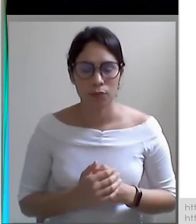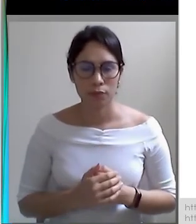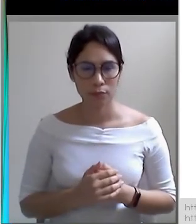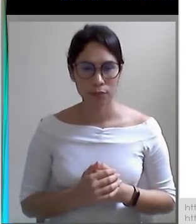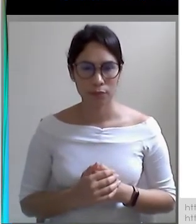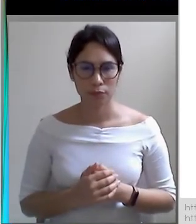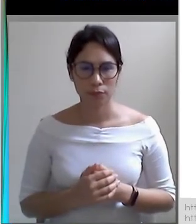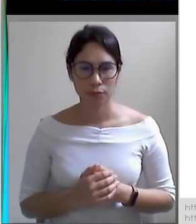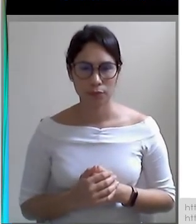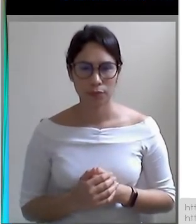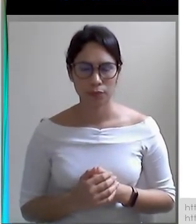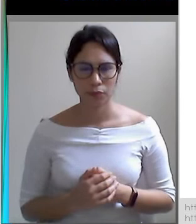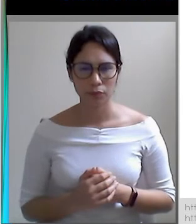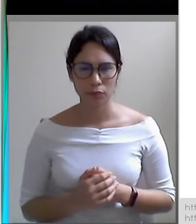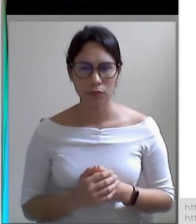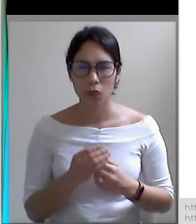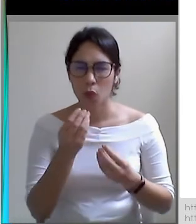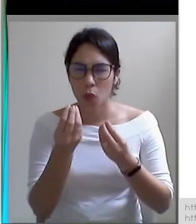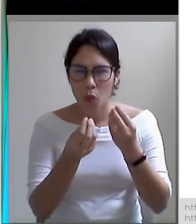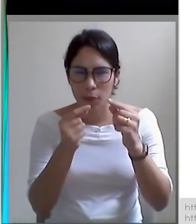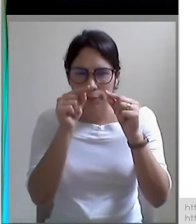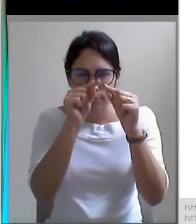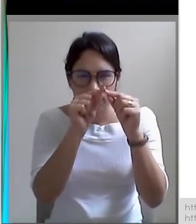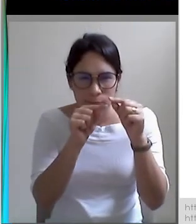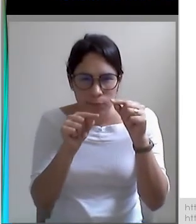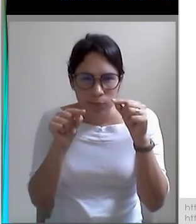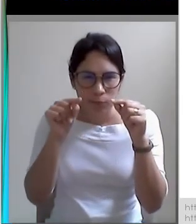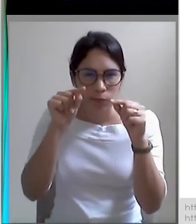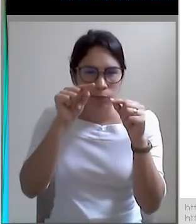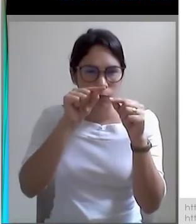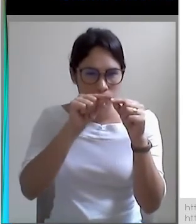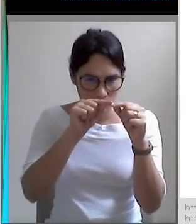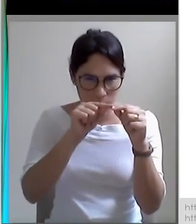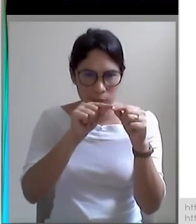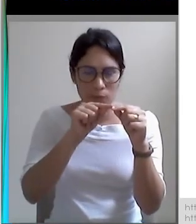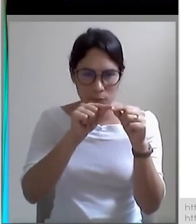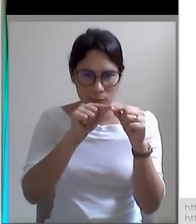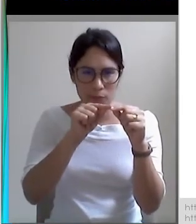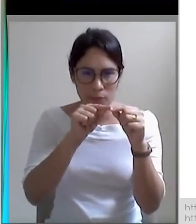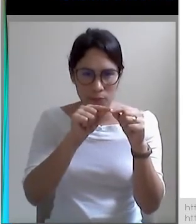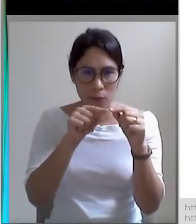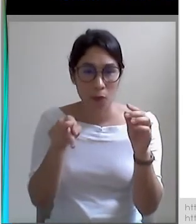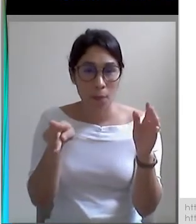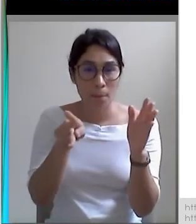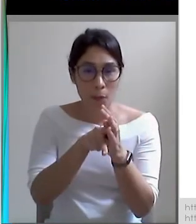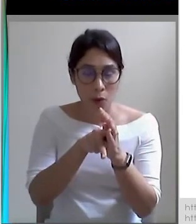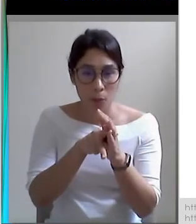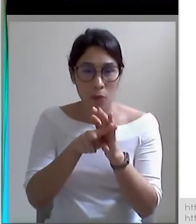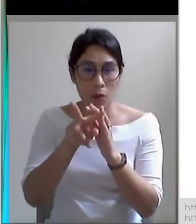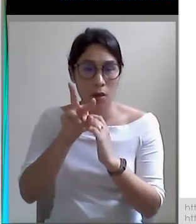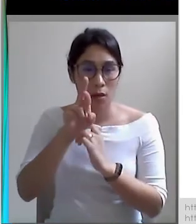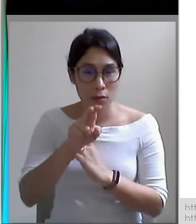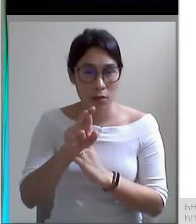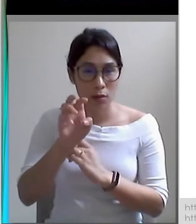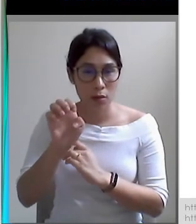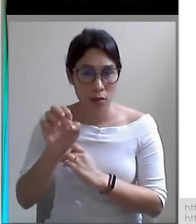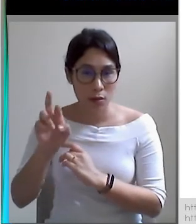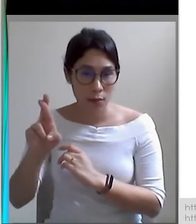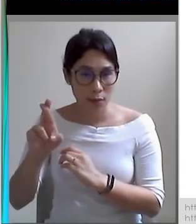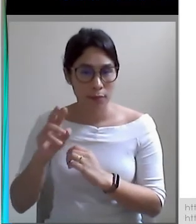citoplasma, que são denominadas de corpos de Dowle, que são circunvoluções do